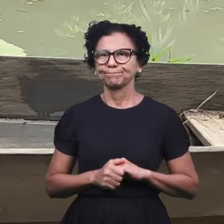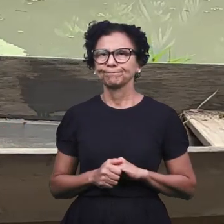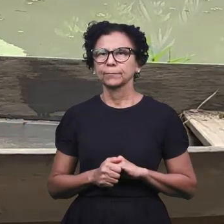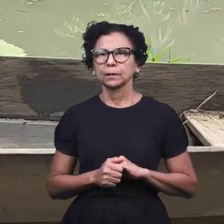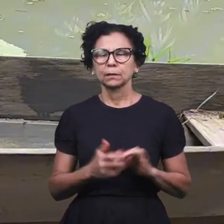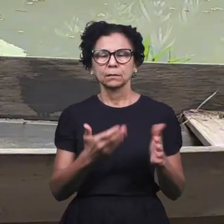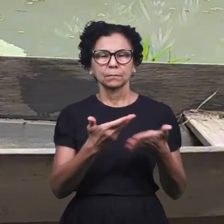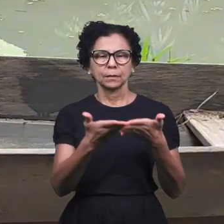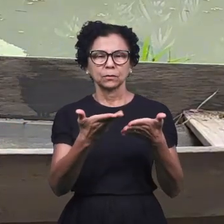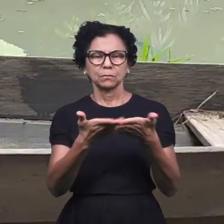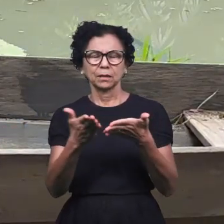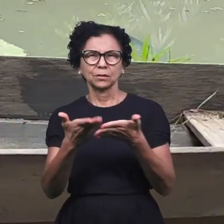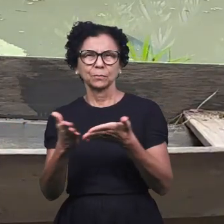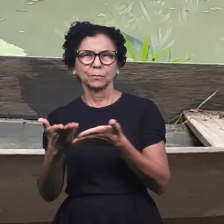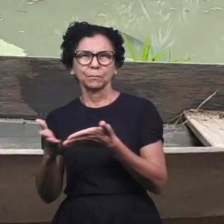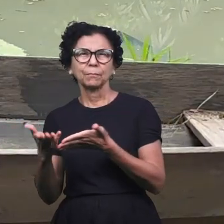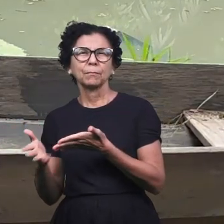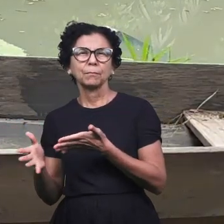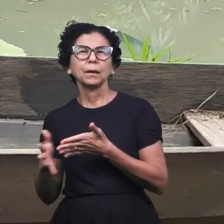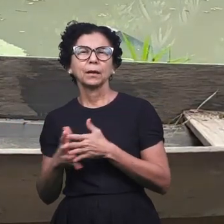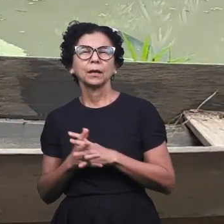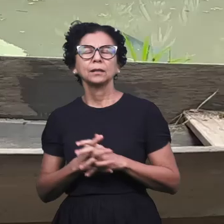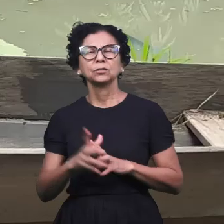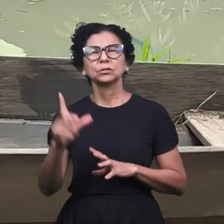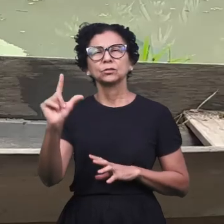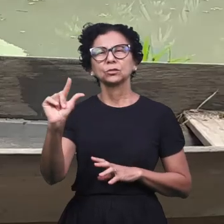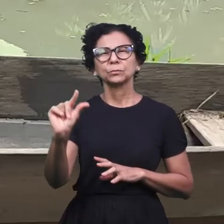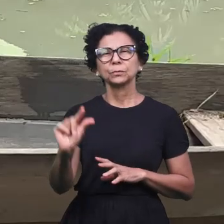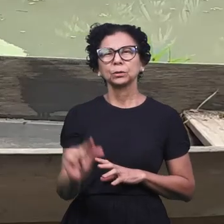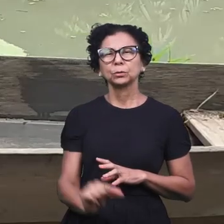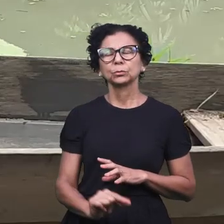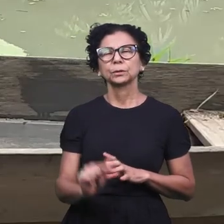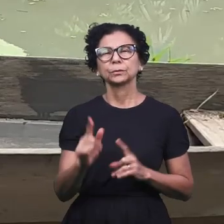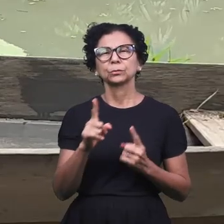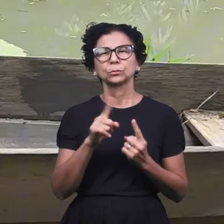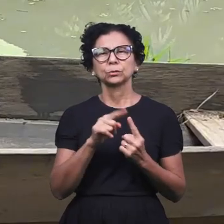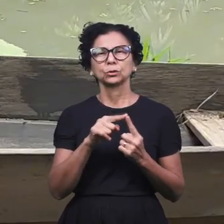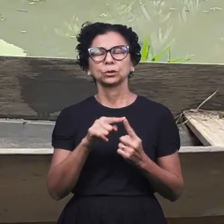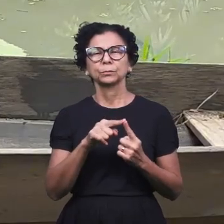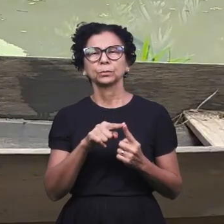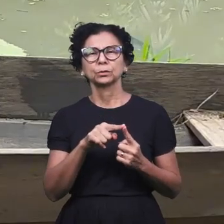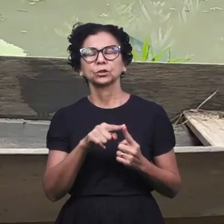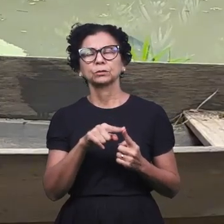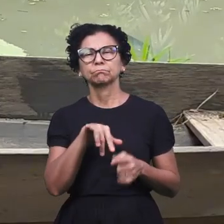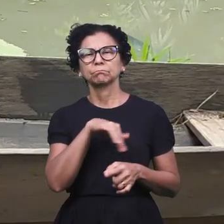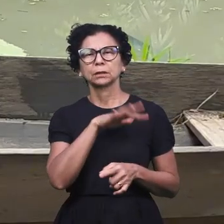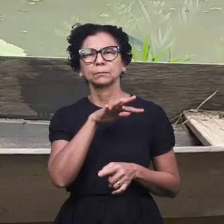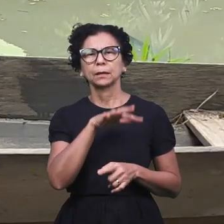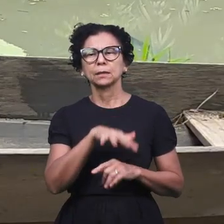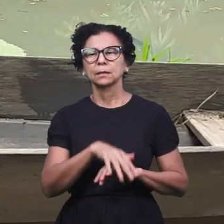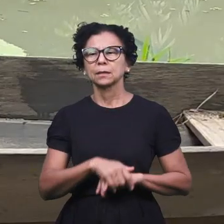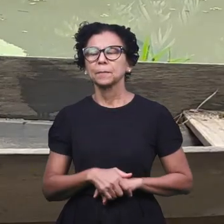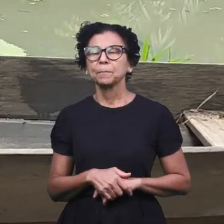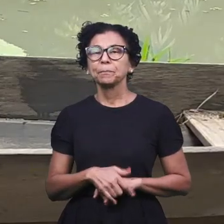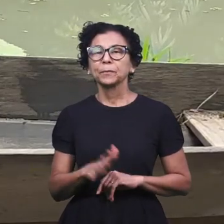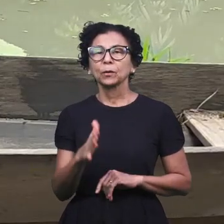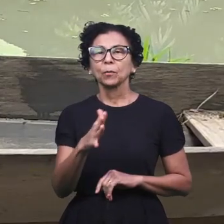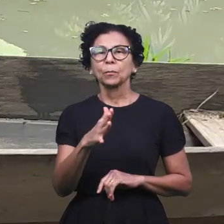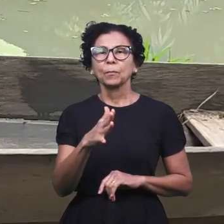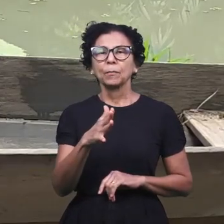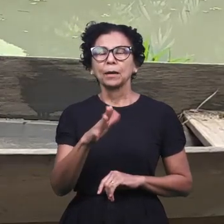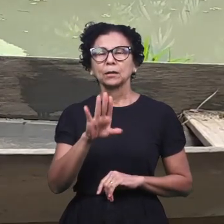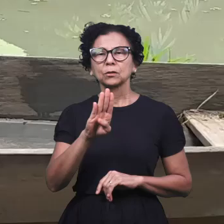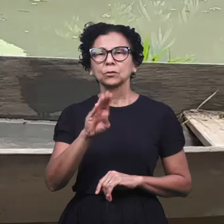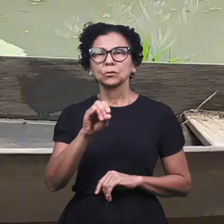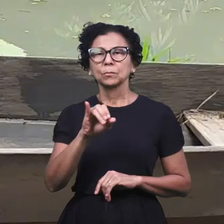perdem, são predados de alguma maneira, então há uma diminuição da espécie. Você falou do boto, o peixe-boi também?